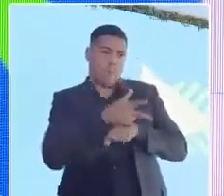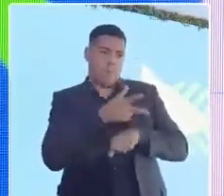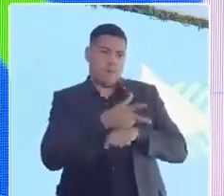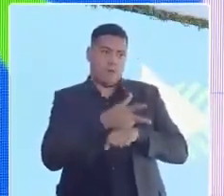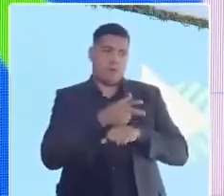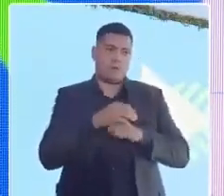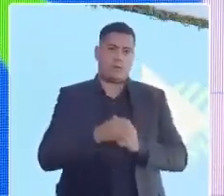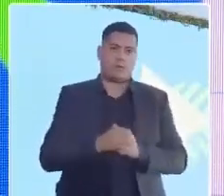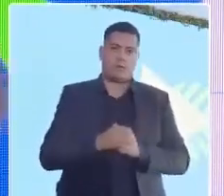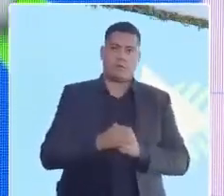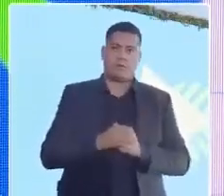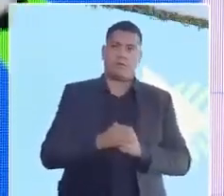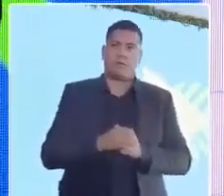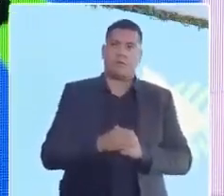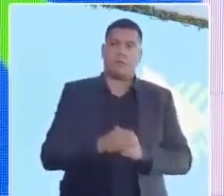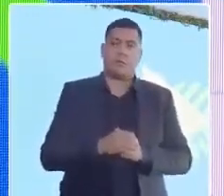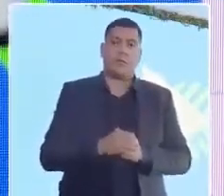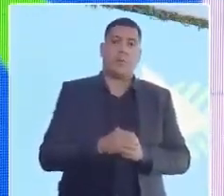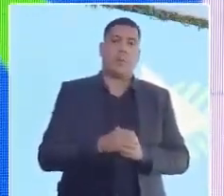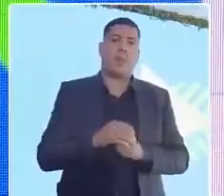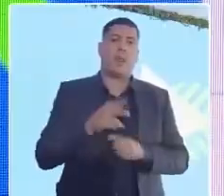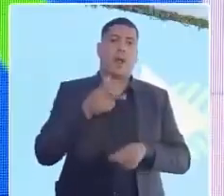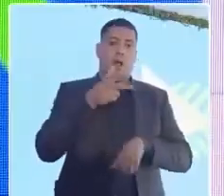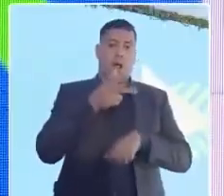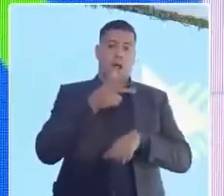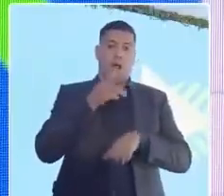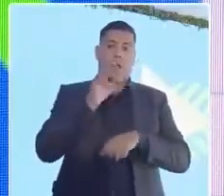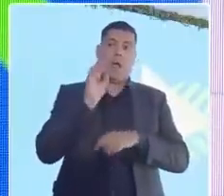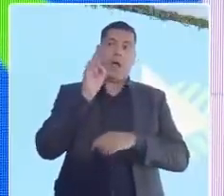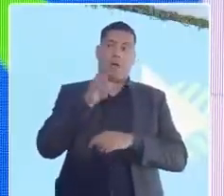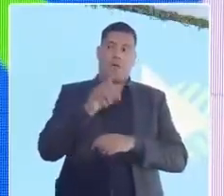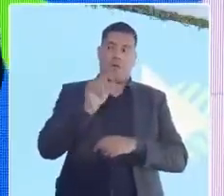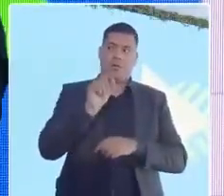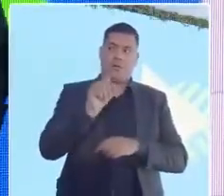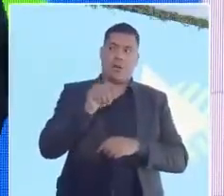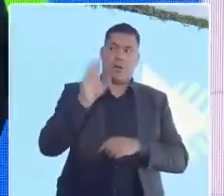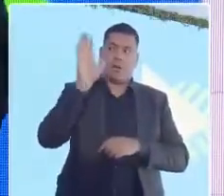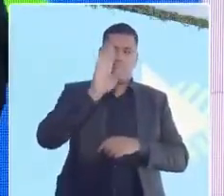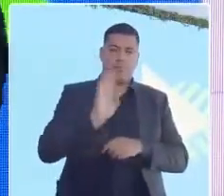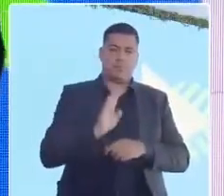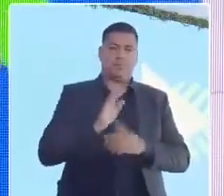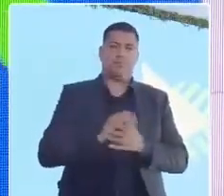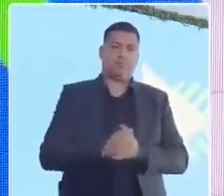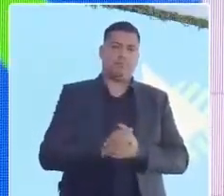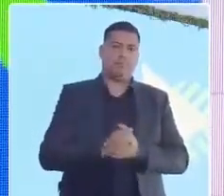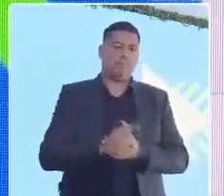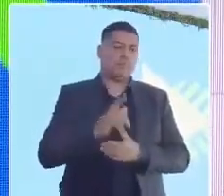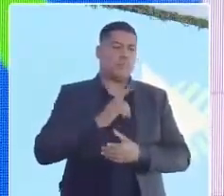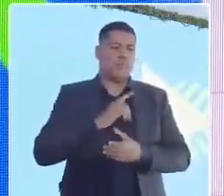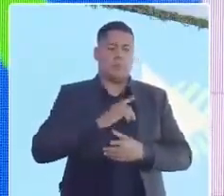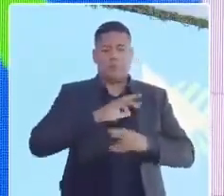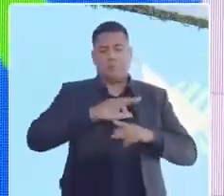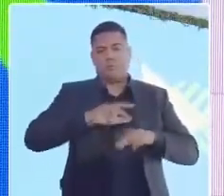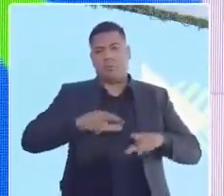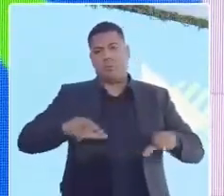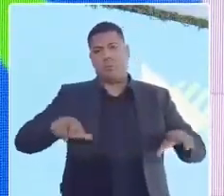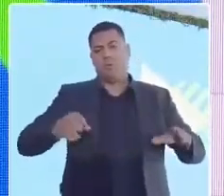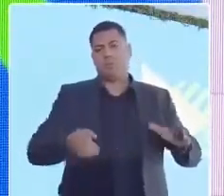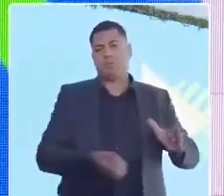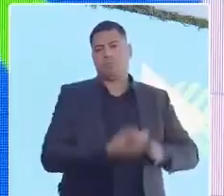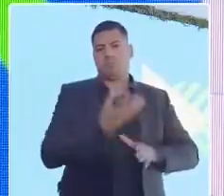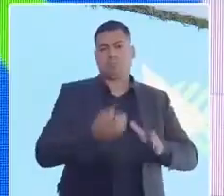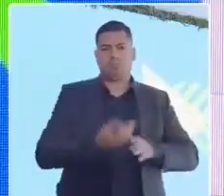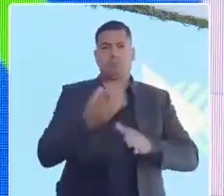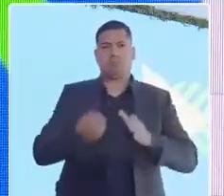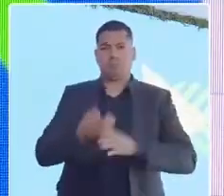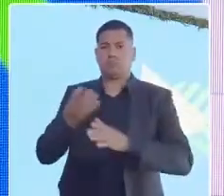referência dos ppps é Brasil temos muitos finanç pelo bid Invest o